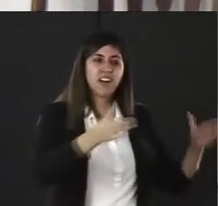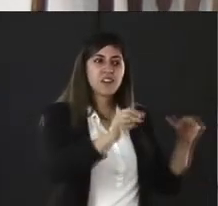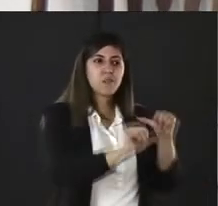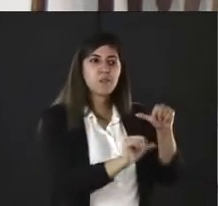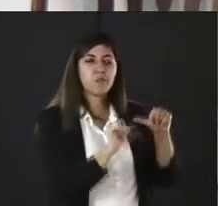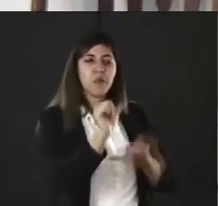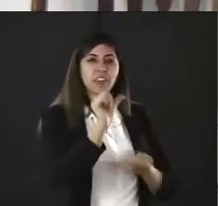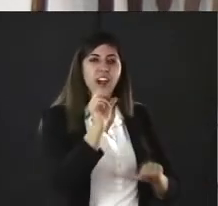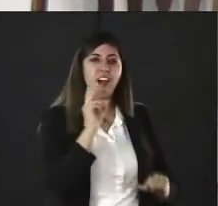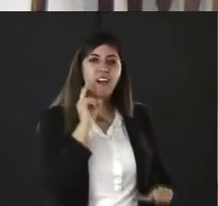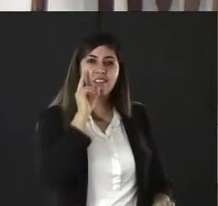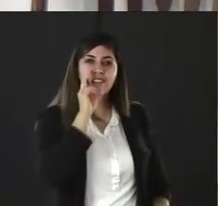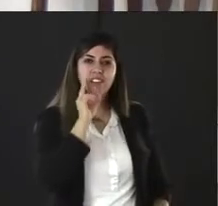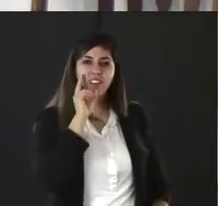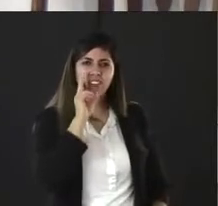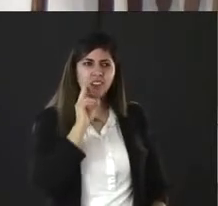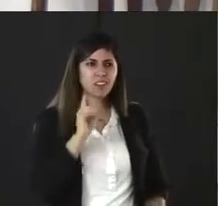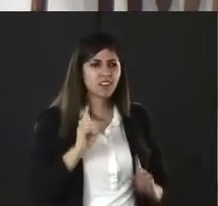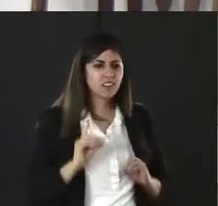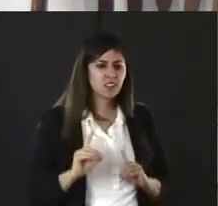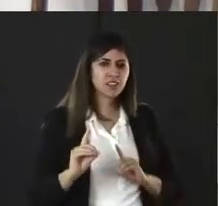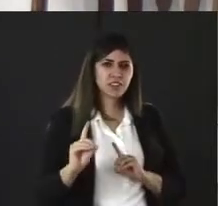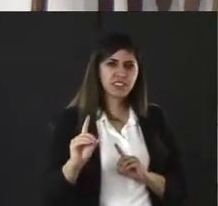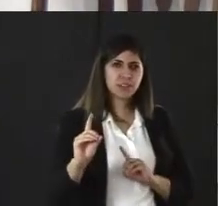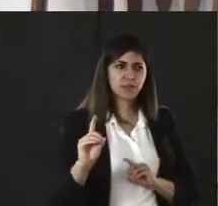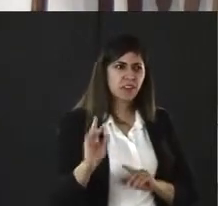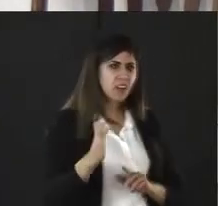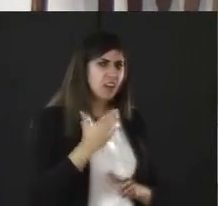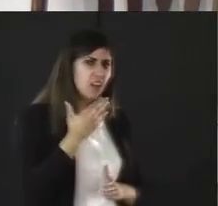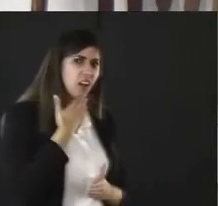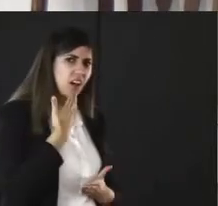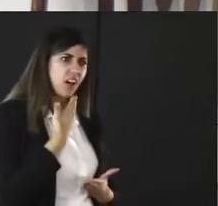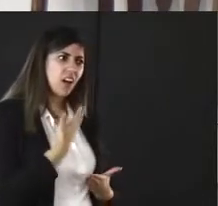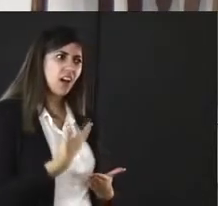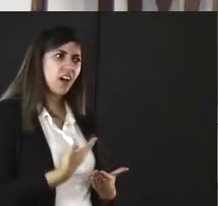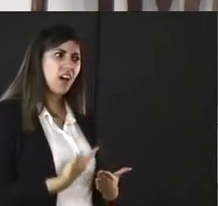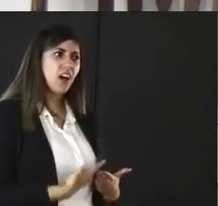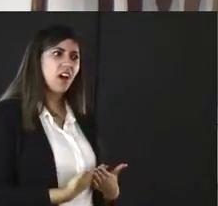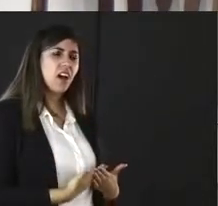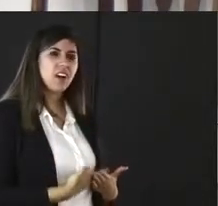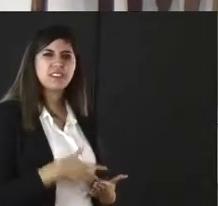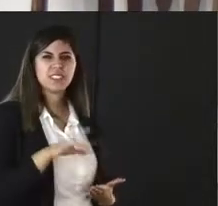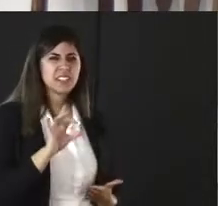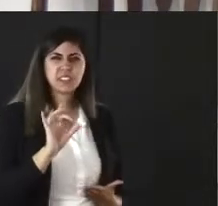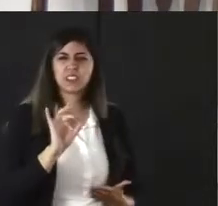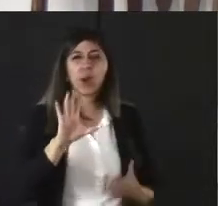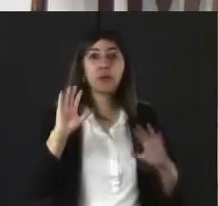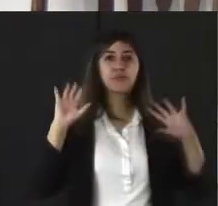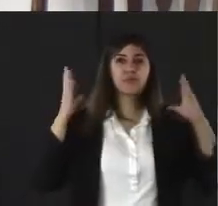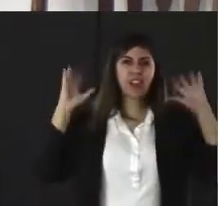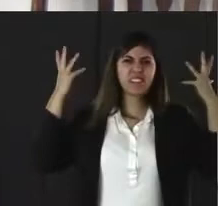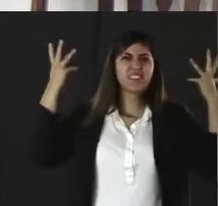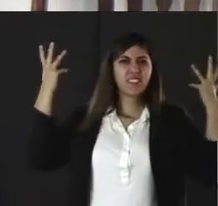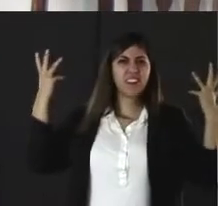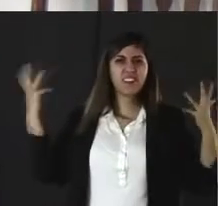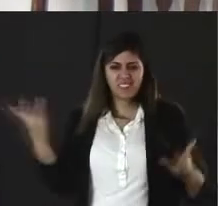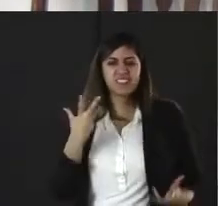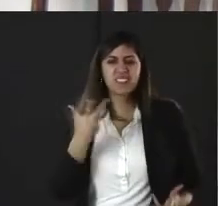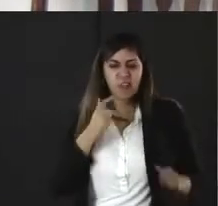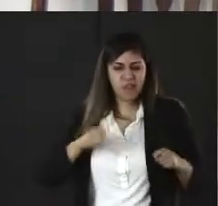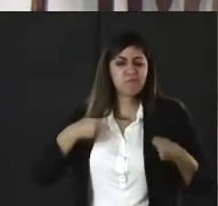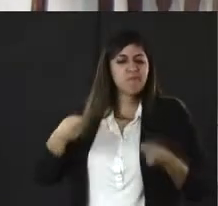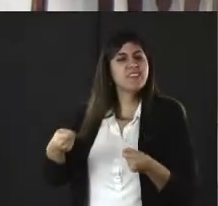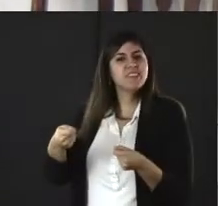vinho aquilo não era simplesmente para salvar uma festa aquilo era para demonstrar o poder